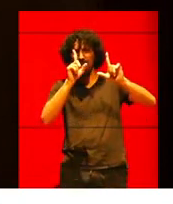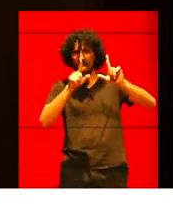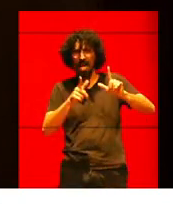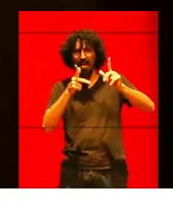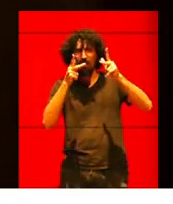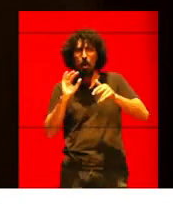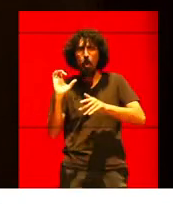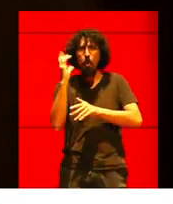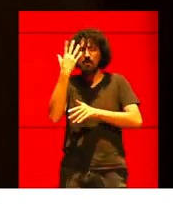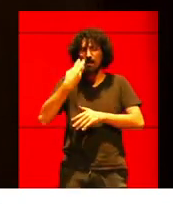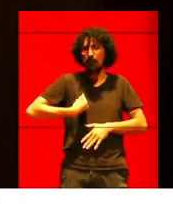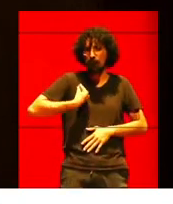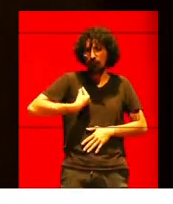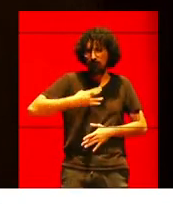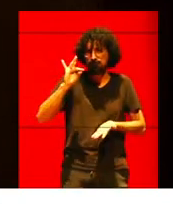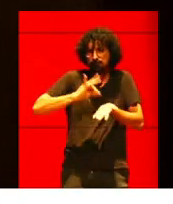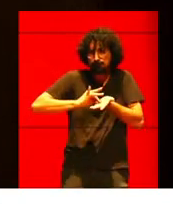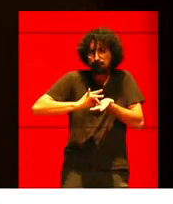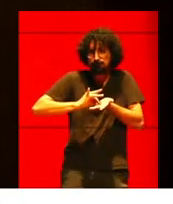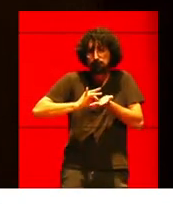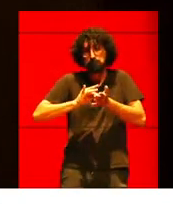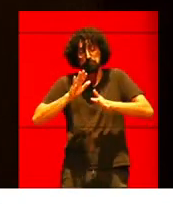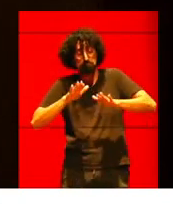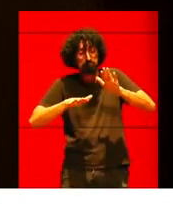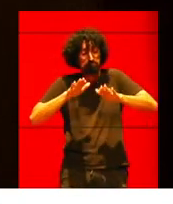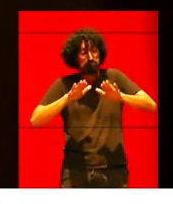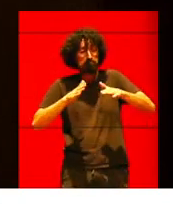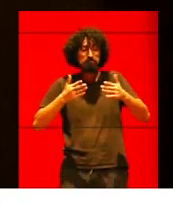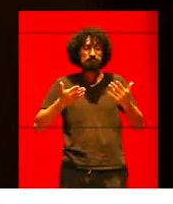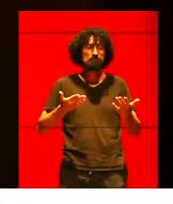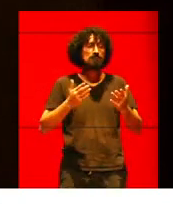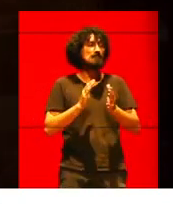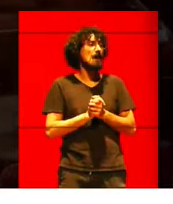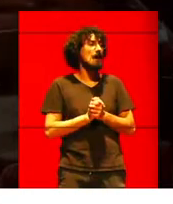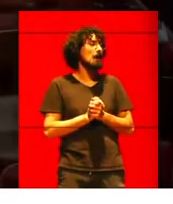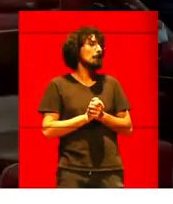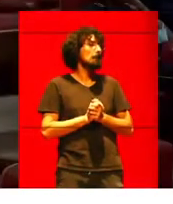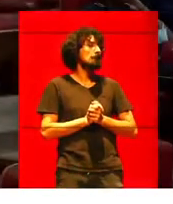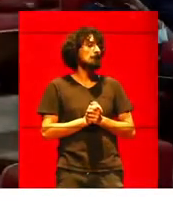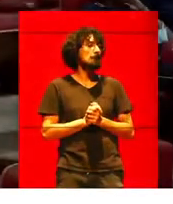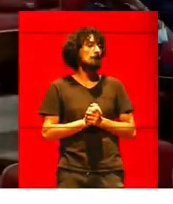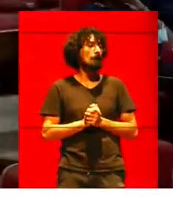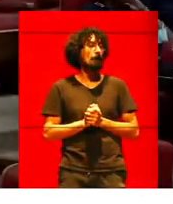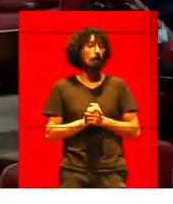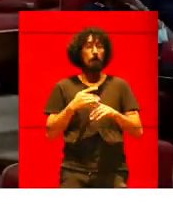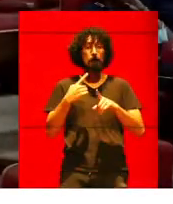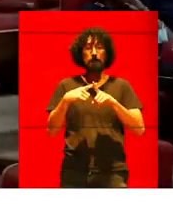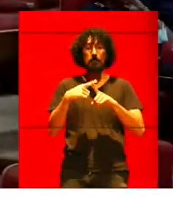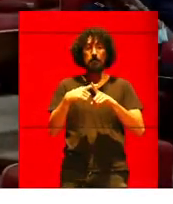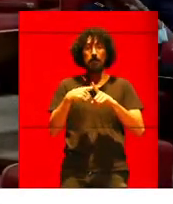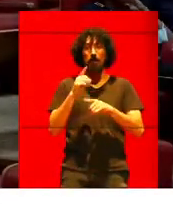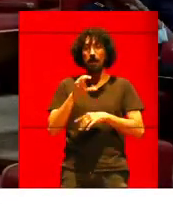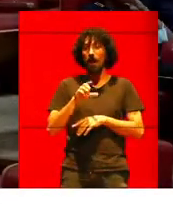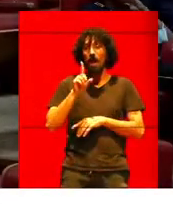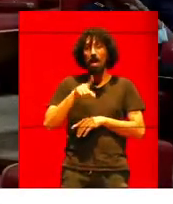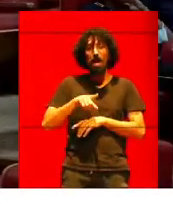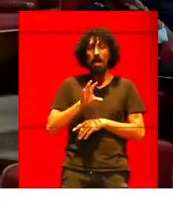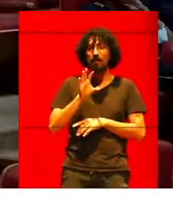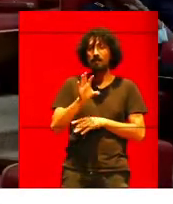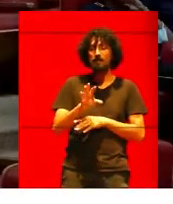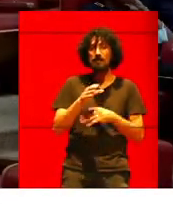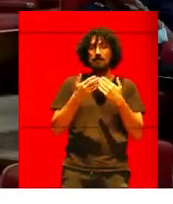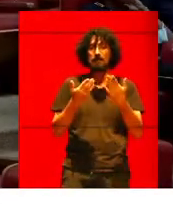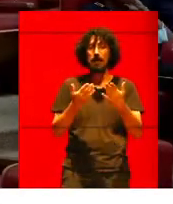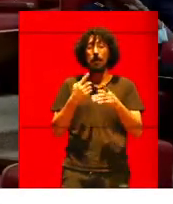ou menos. Bora lá. Novela se passa em Copacabana. Você agora trabalha, tem seu dinheiro, vai viajar para o Rio de Janeiro. Quando